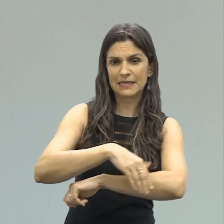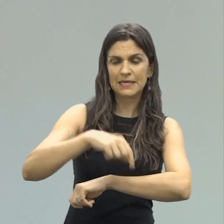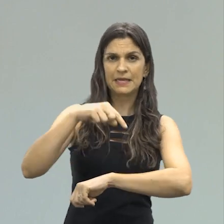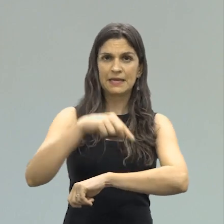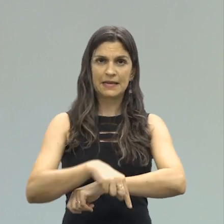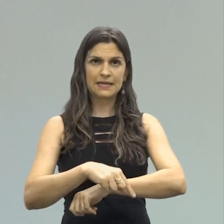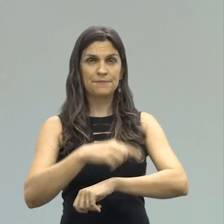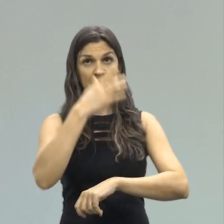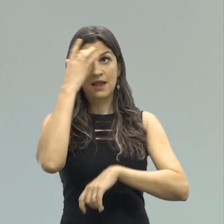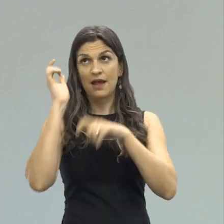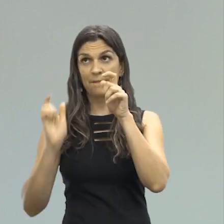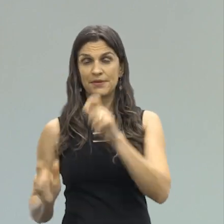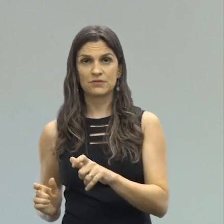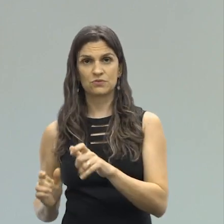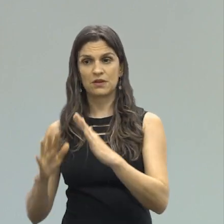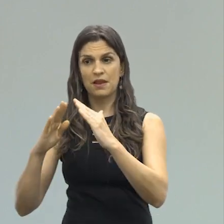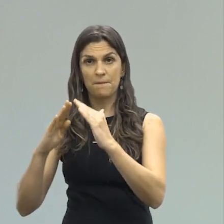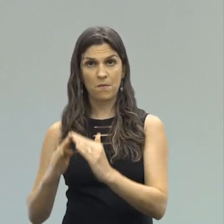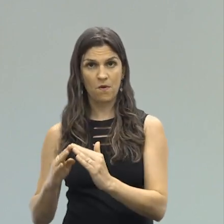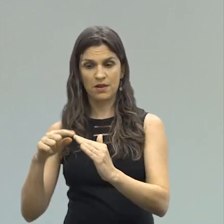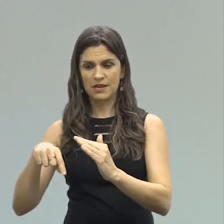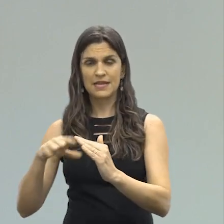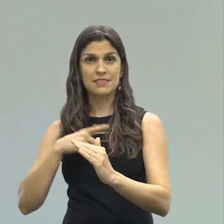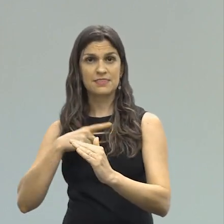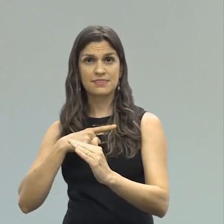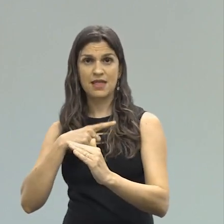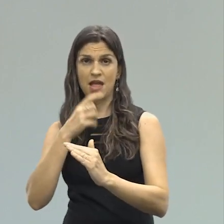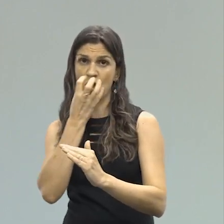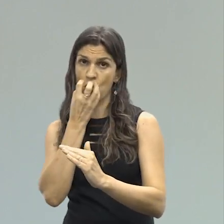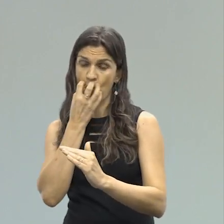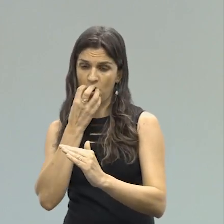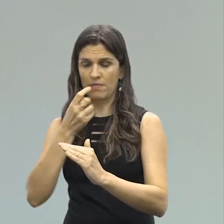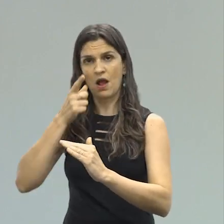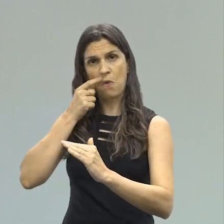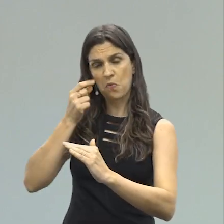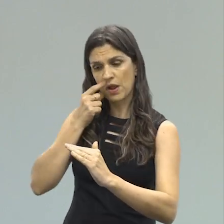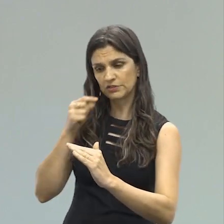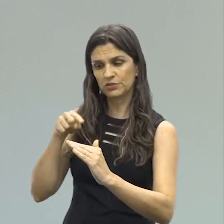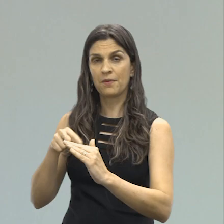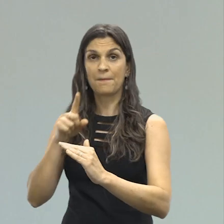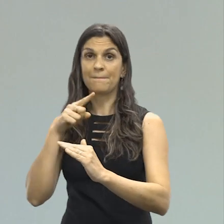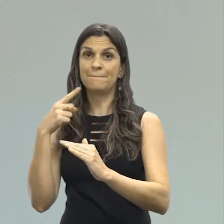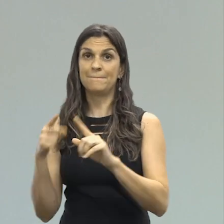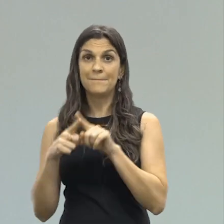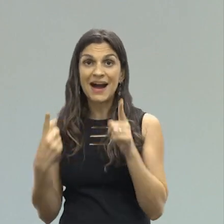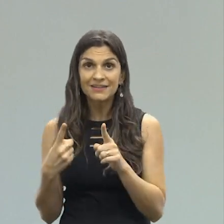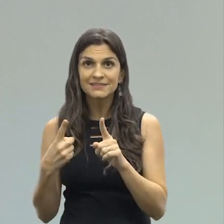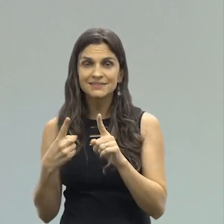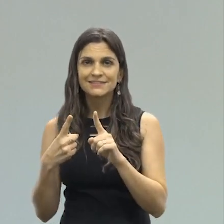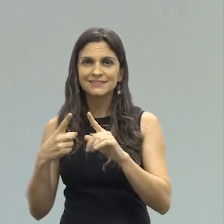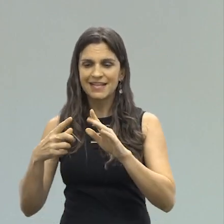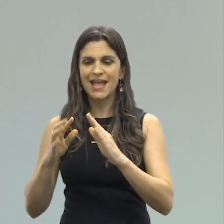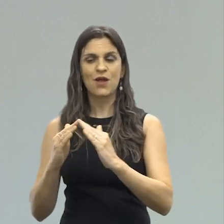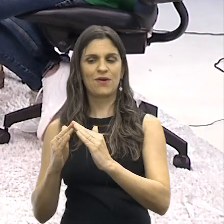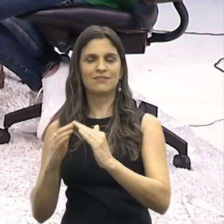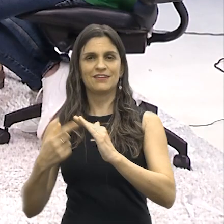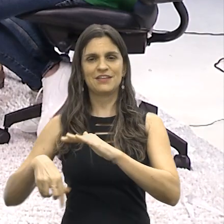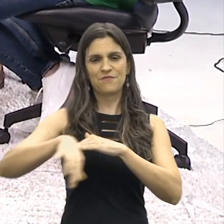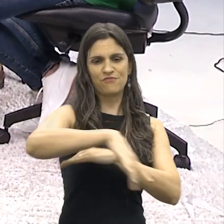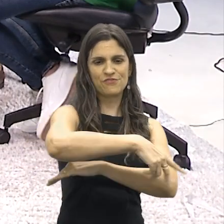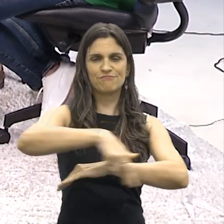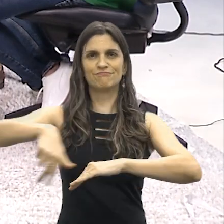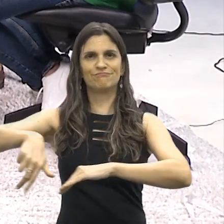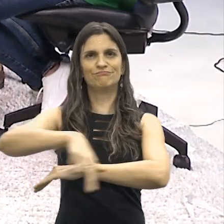pessoa mora numa casa que não tem nem muro na casa dela, mas ela quer ter um animal, o animal dela vive na rua, mas é um animal que tem um